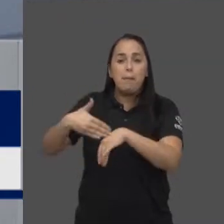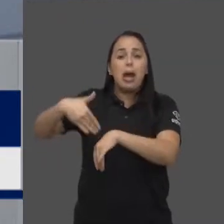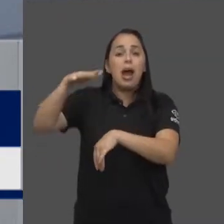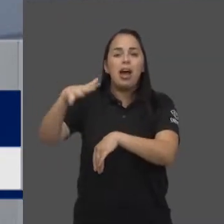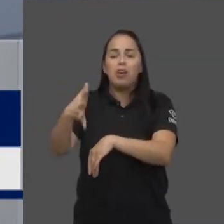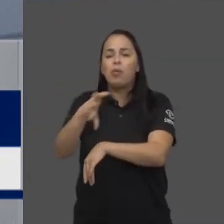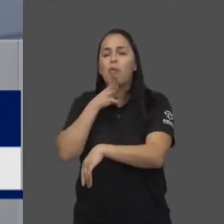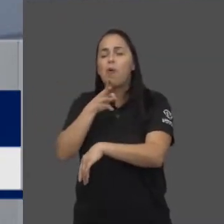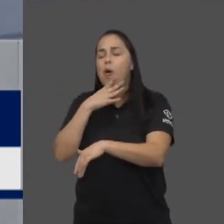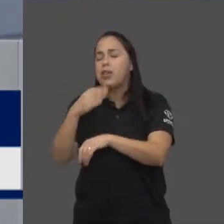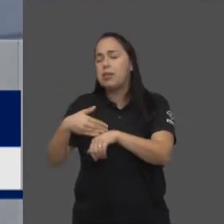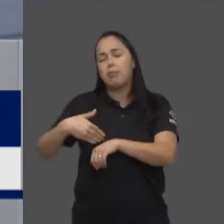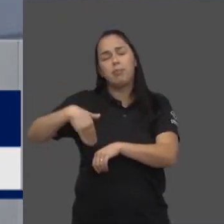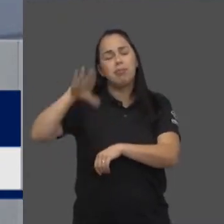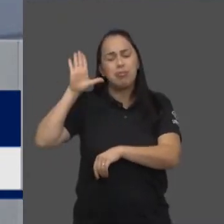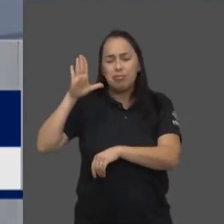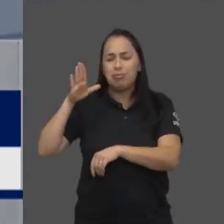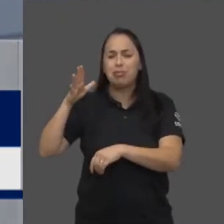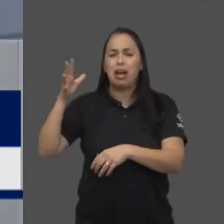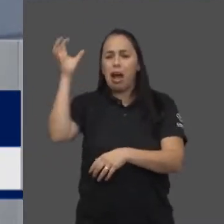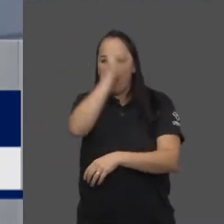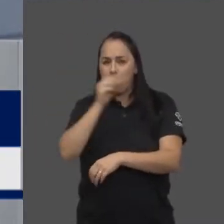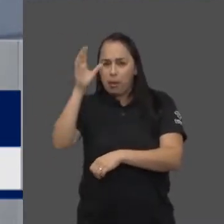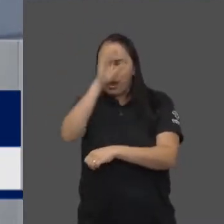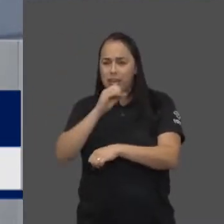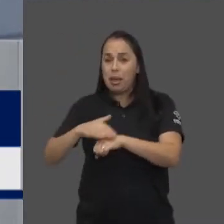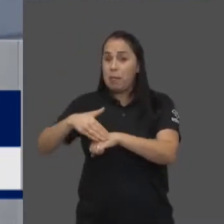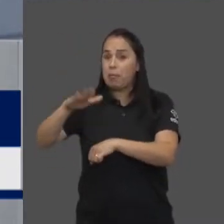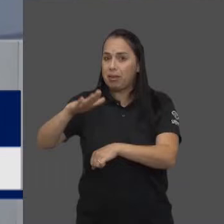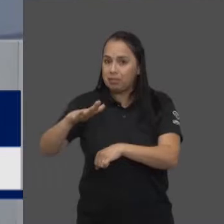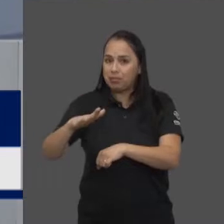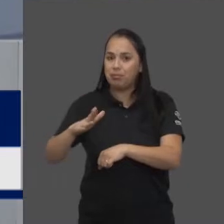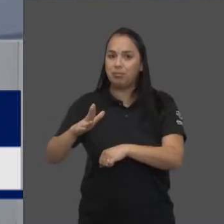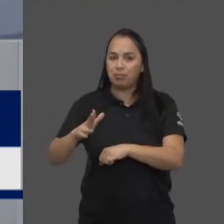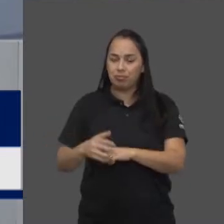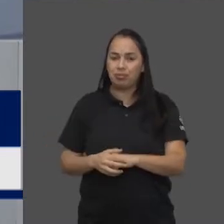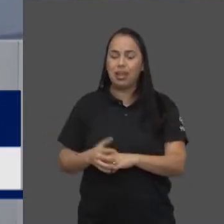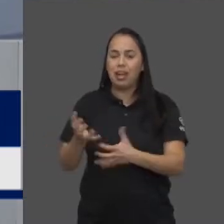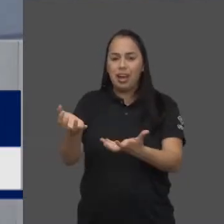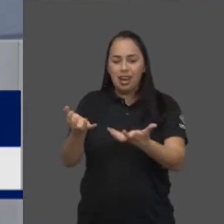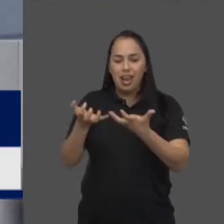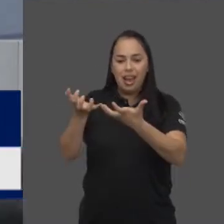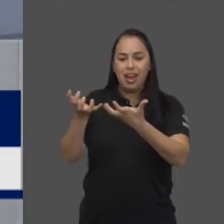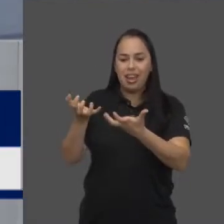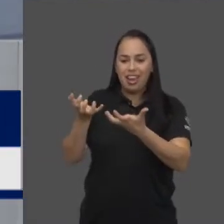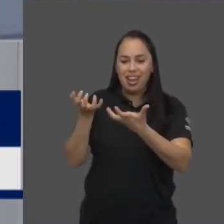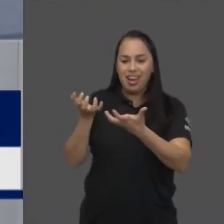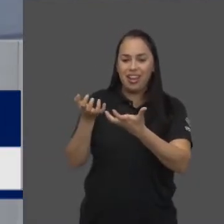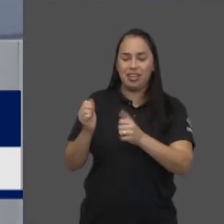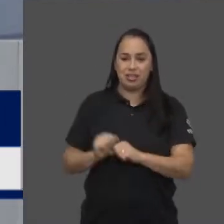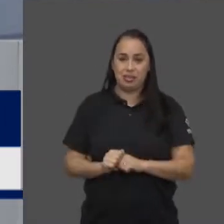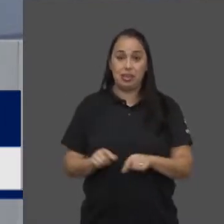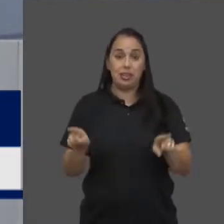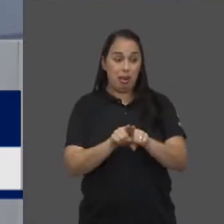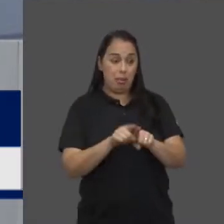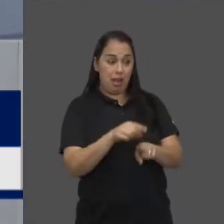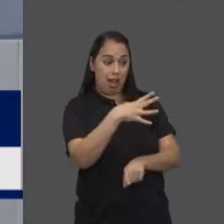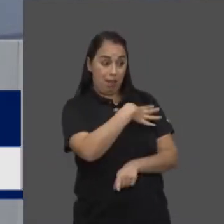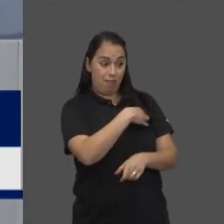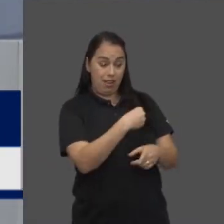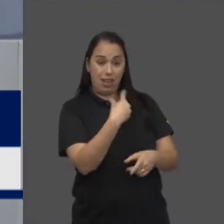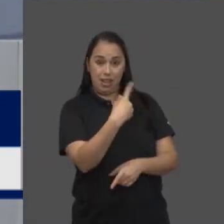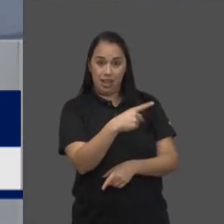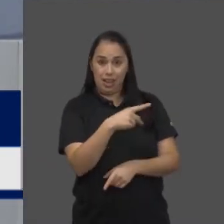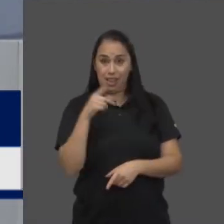ele sempre quis fazer uma página na frente ele não se contentava com aquilo que